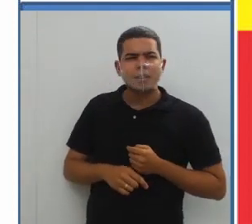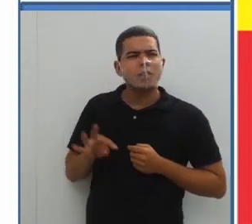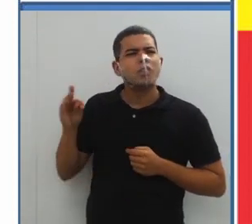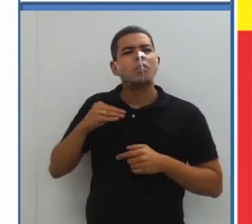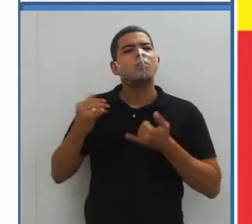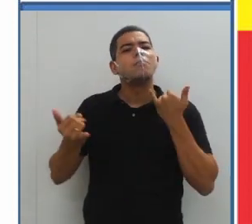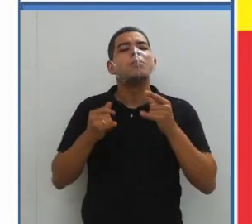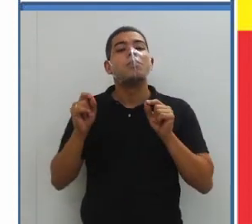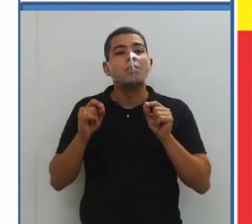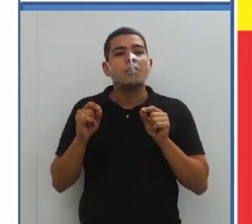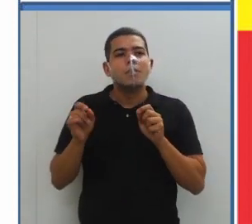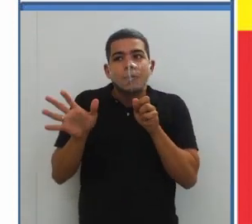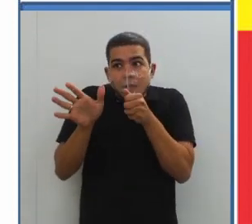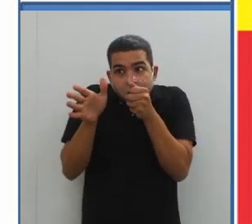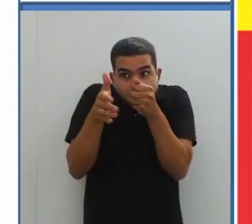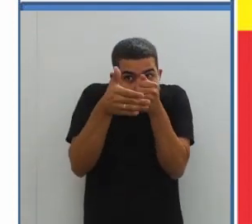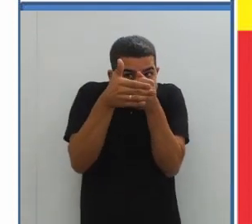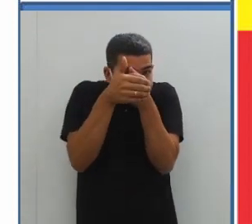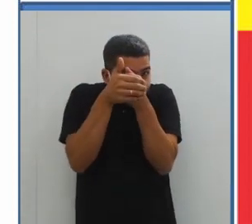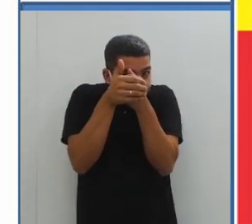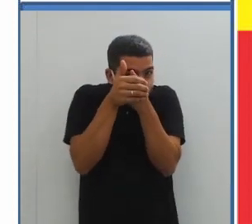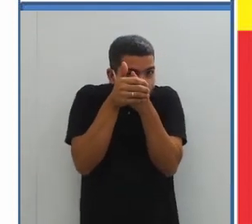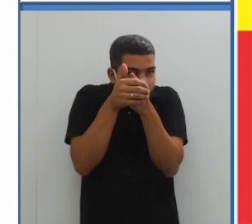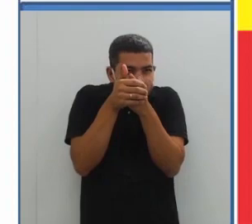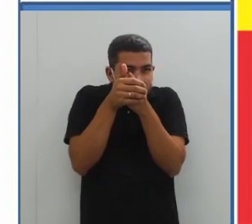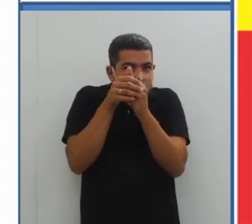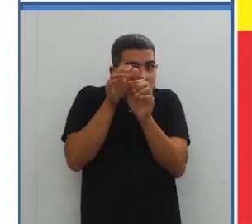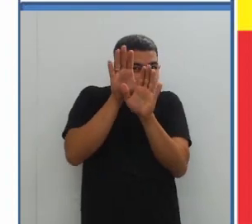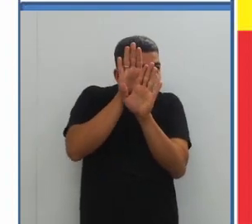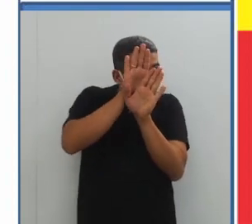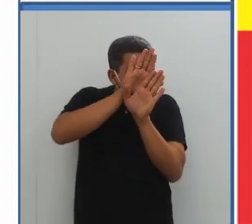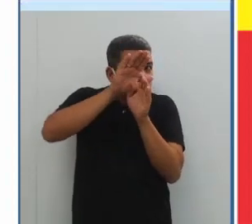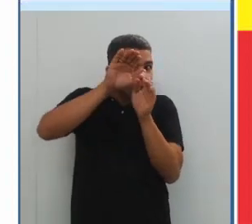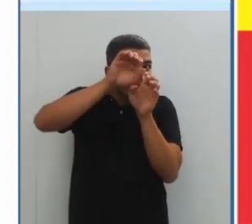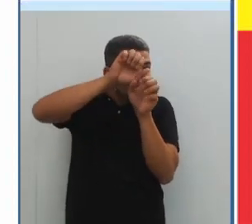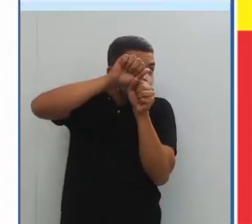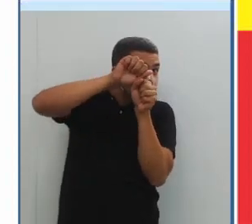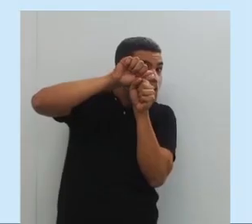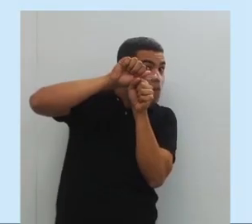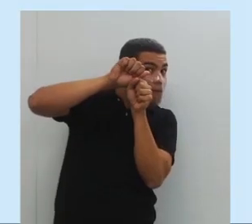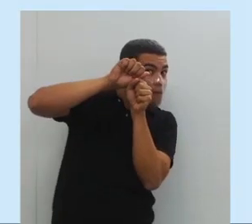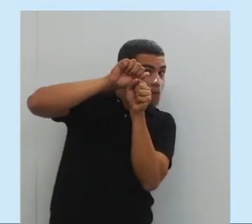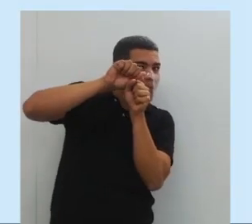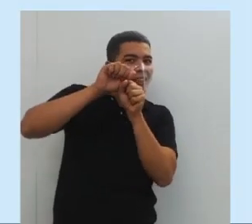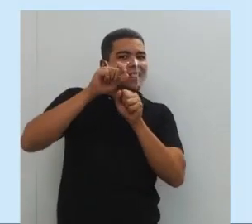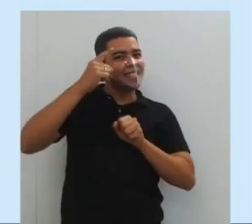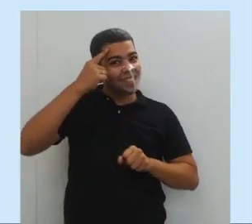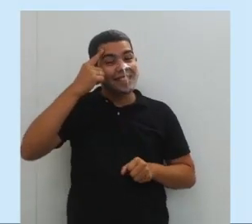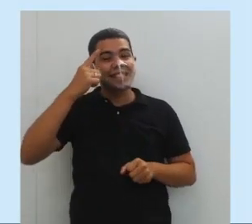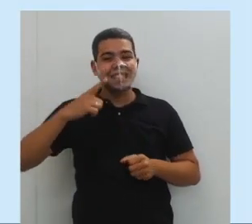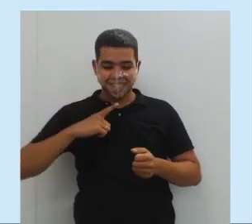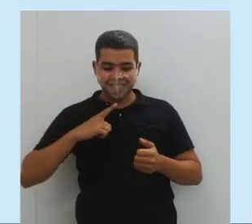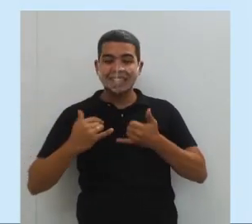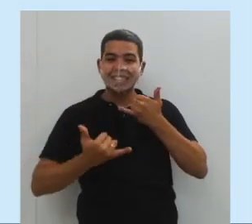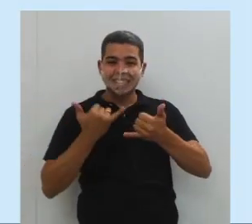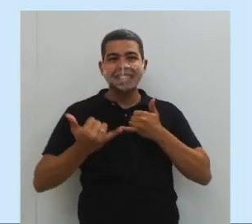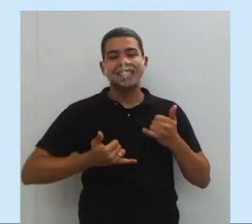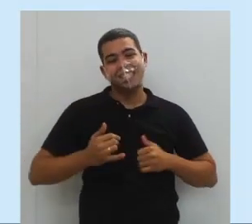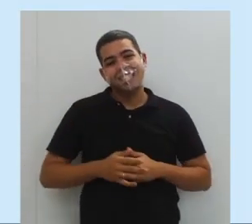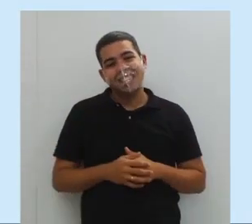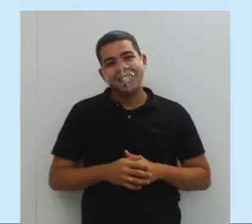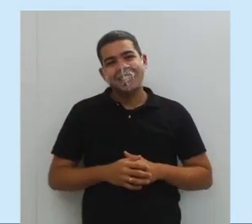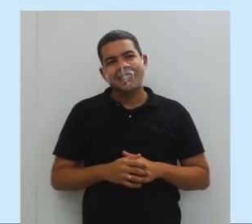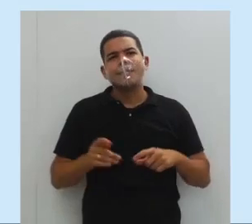estão brincando de quê? Se esconder ou pique-esconde, né? Então, muito legal essas brincadeiras, porque